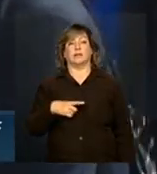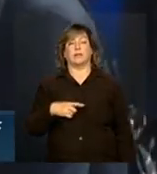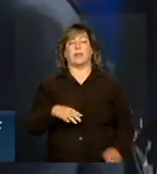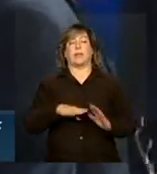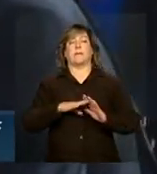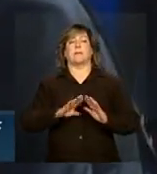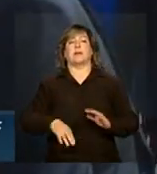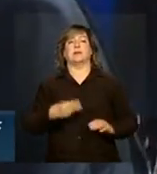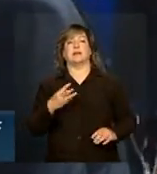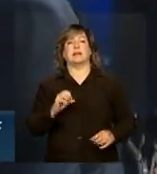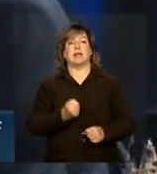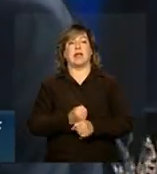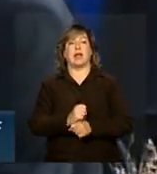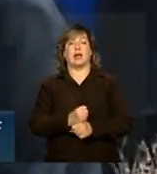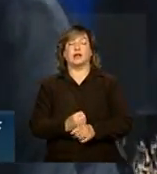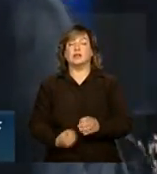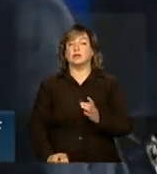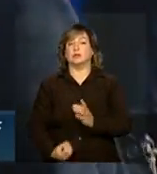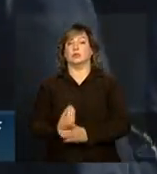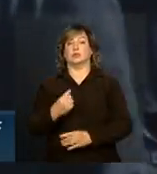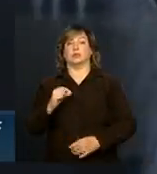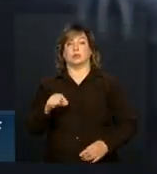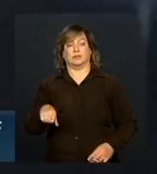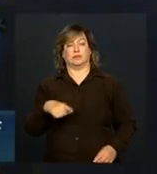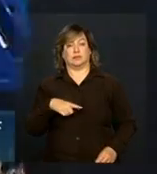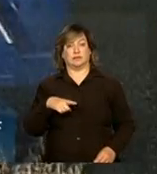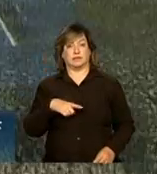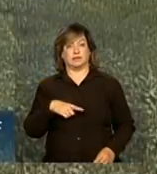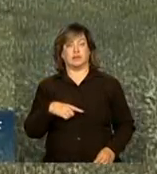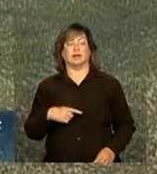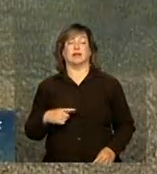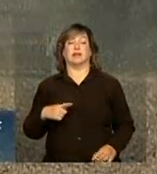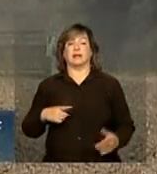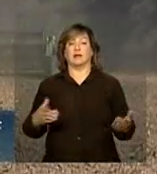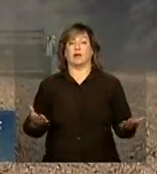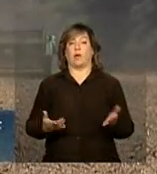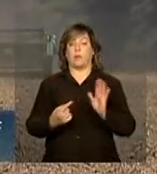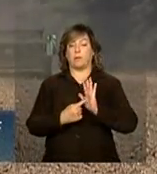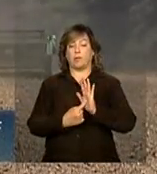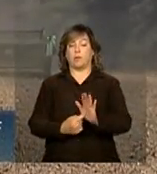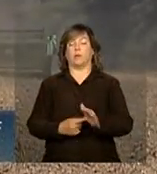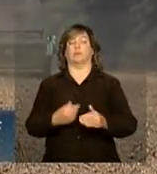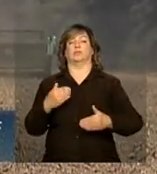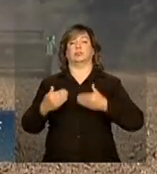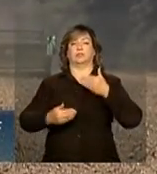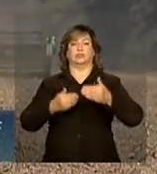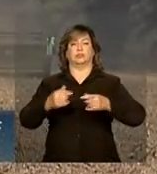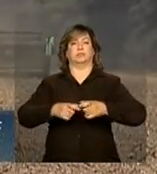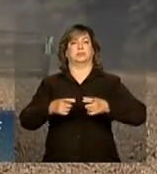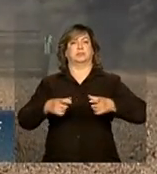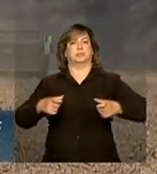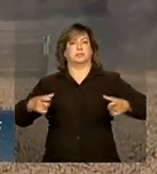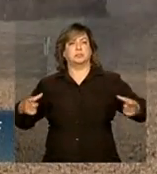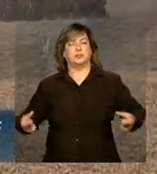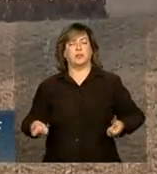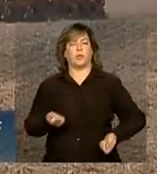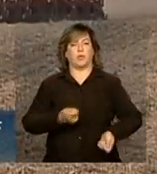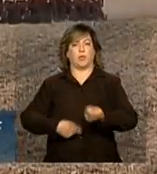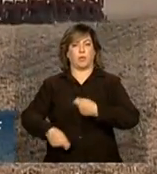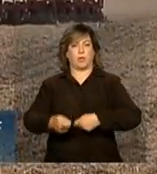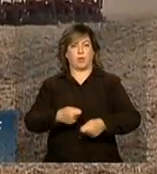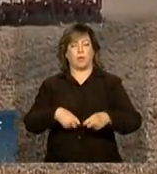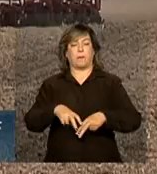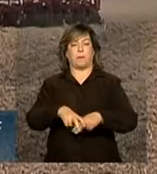30 anos de emancipação e que vem registrando aí um crescimento econômico acelerado devido ao